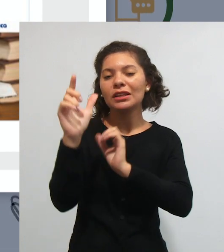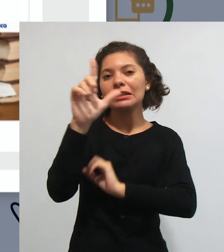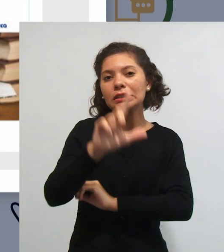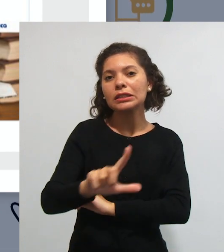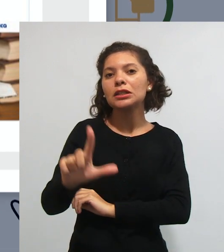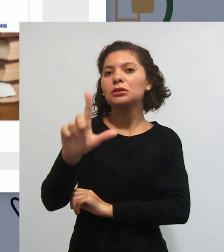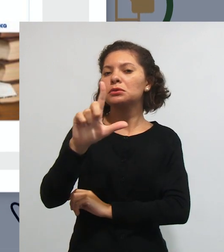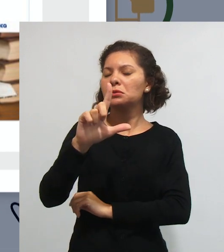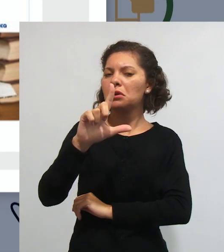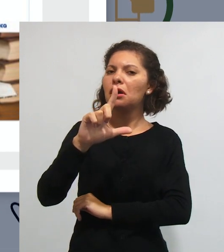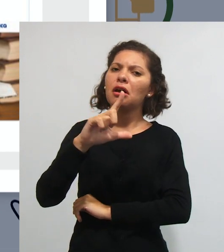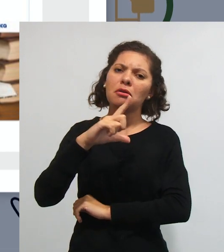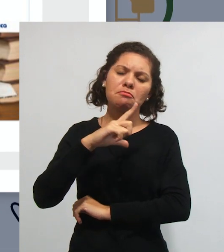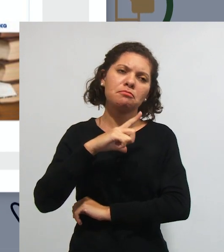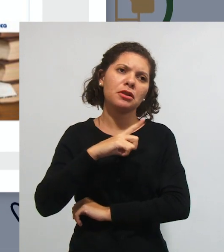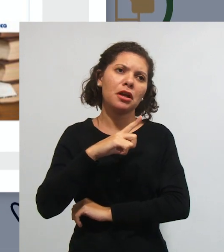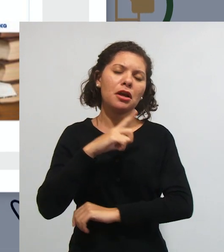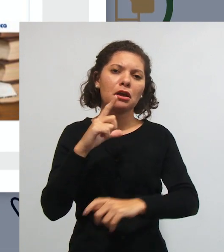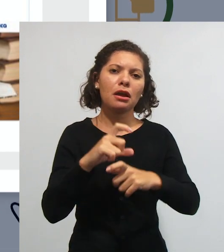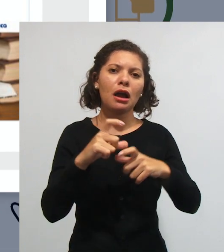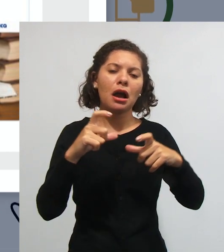de ampla,